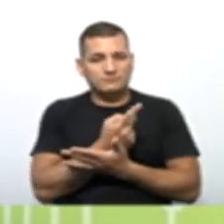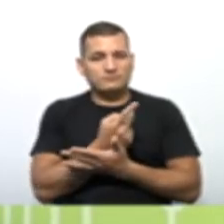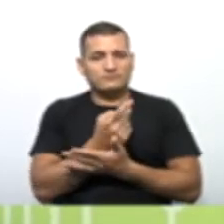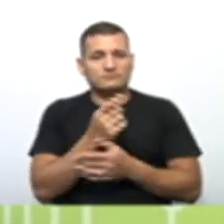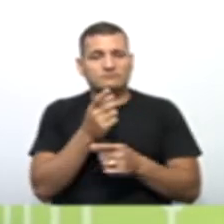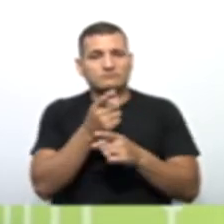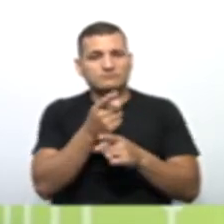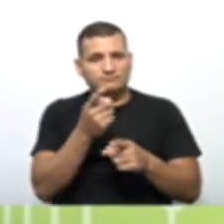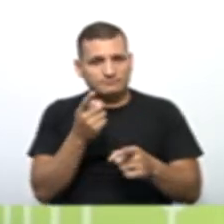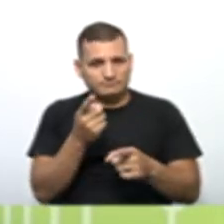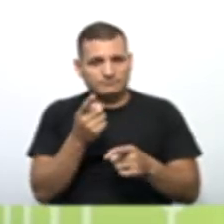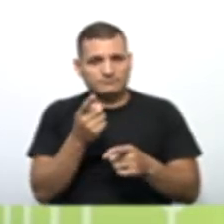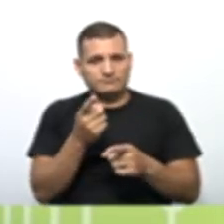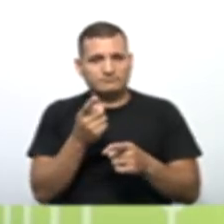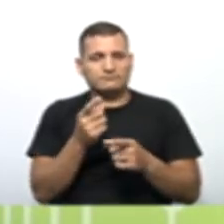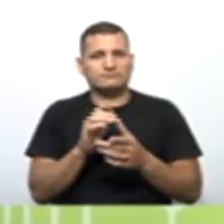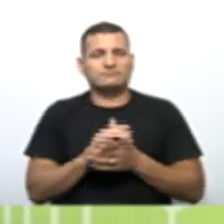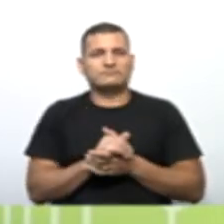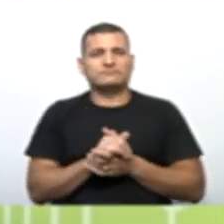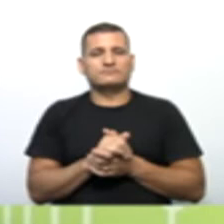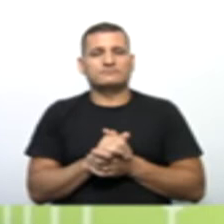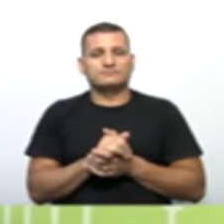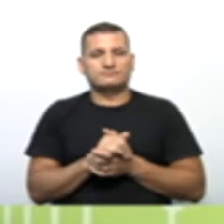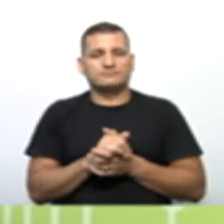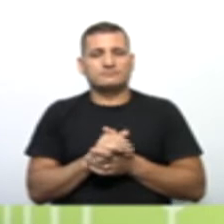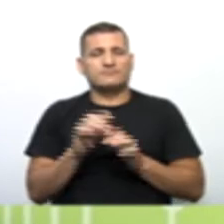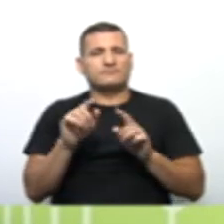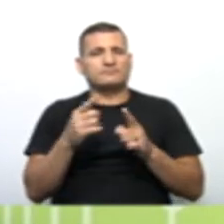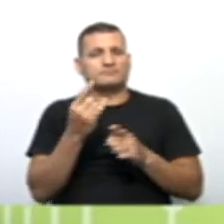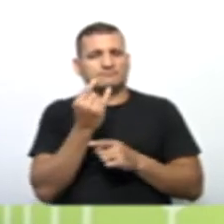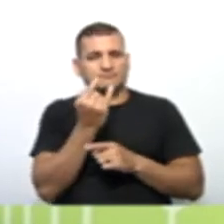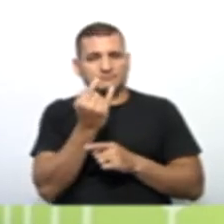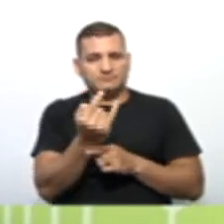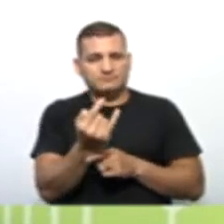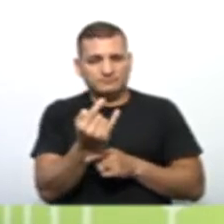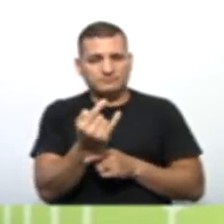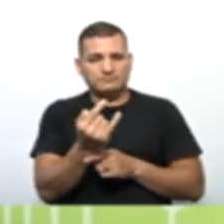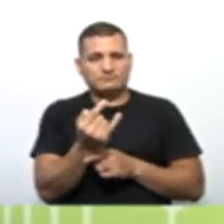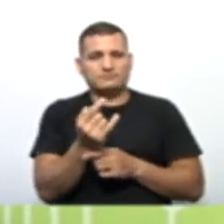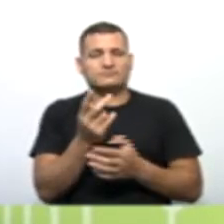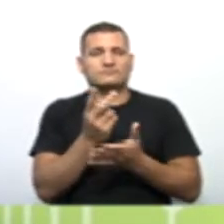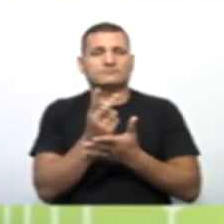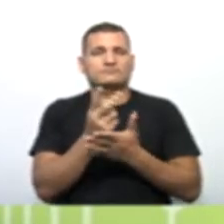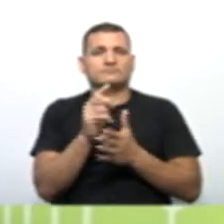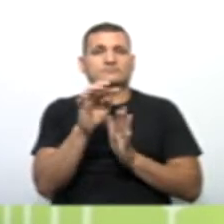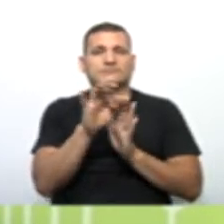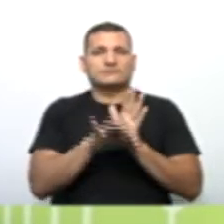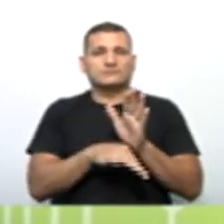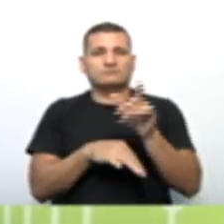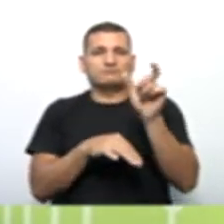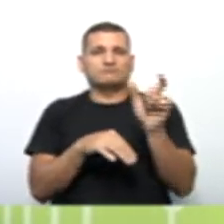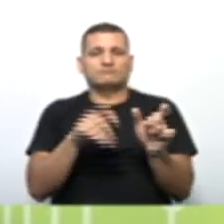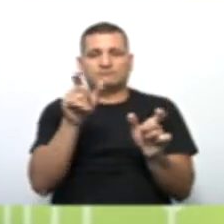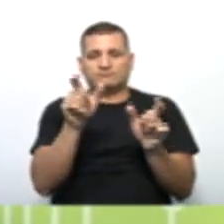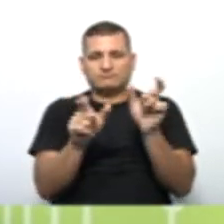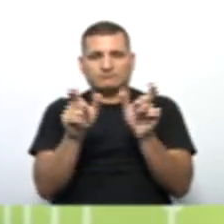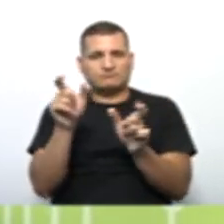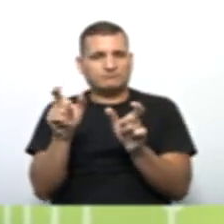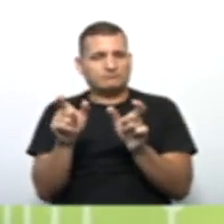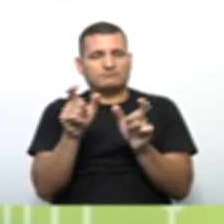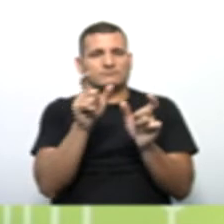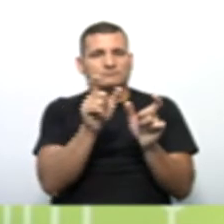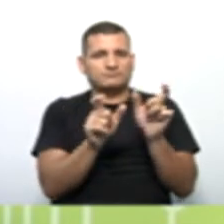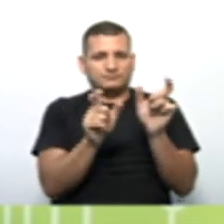deixar pô é tudo isso mas já ele chamou a atenção e sempre fragmentar o texto você esta notícia você tem lá um